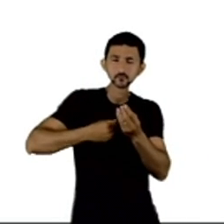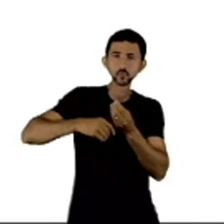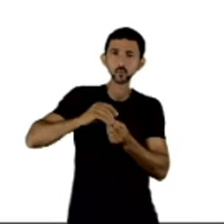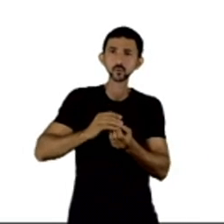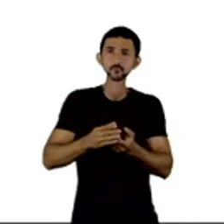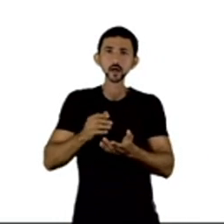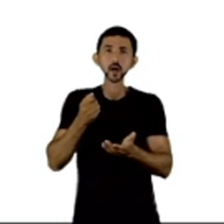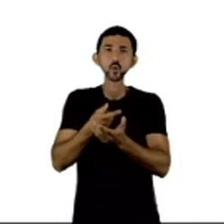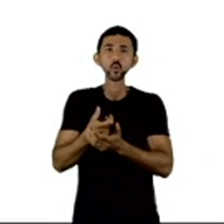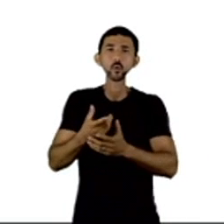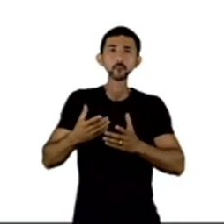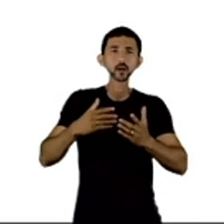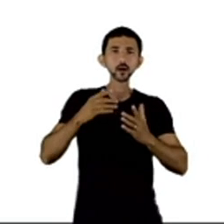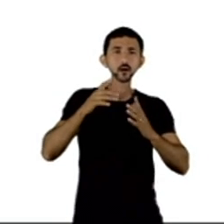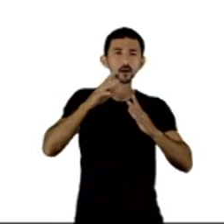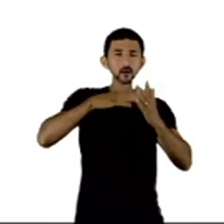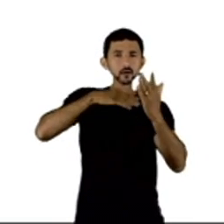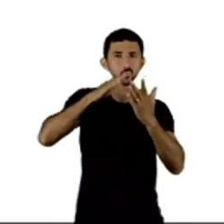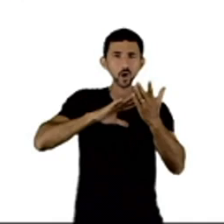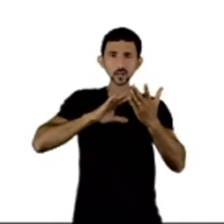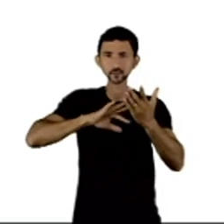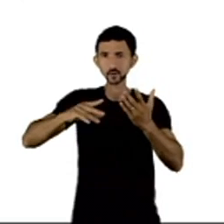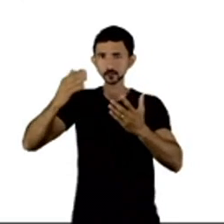da aquisição de obras de artes.